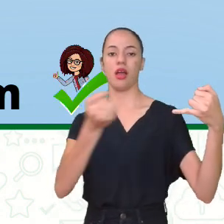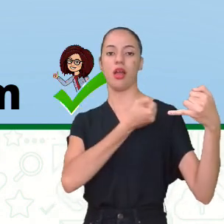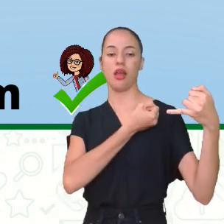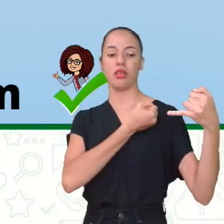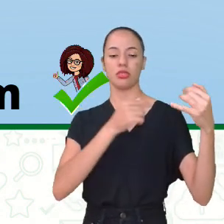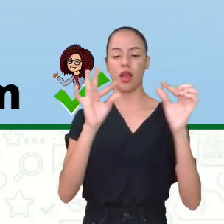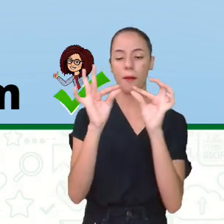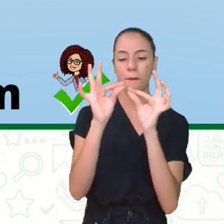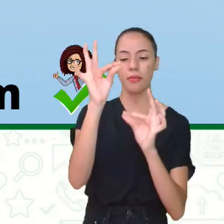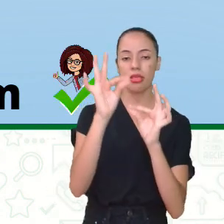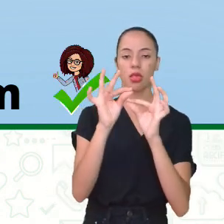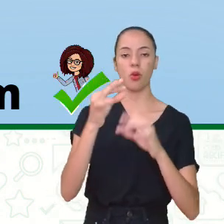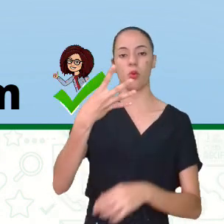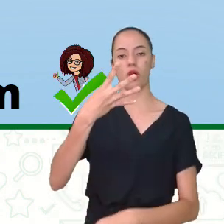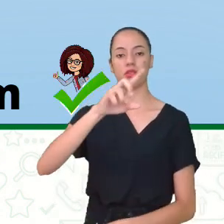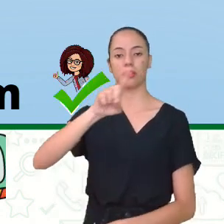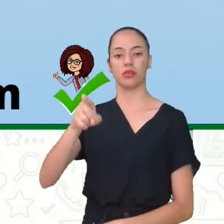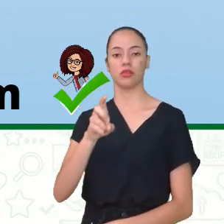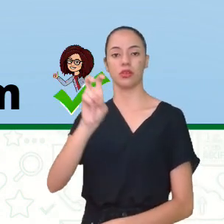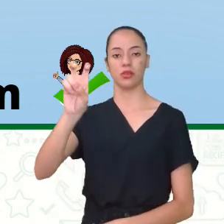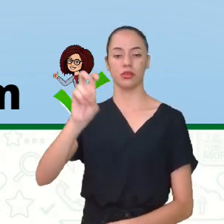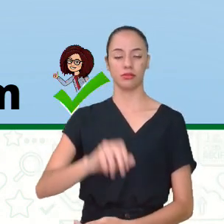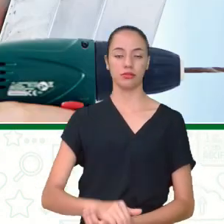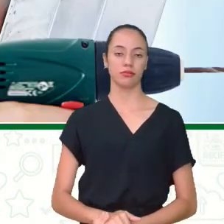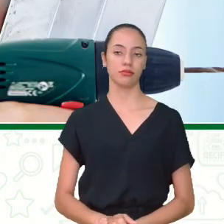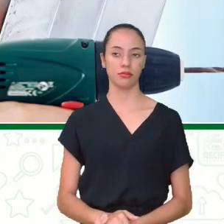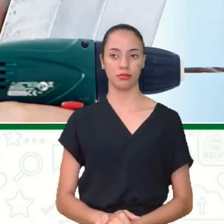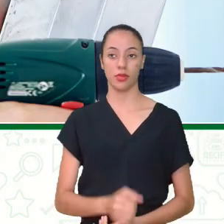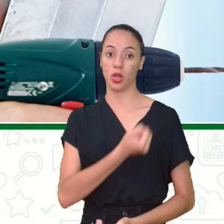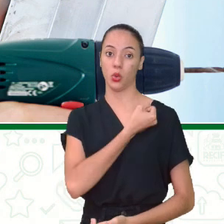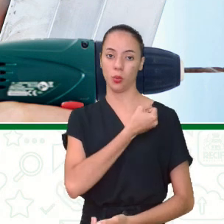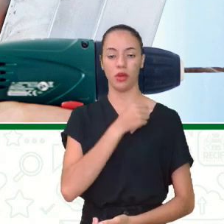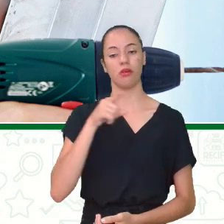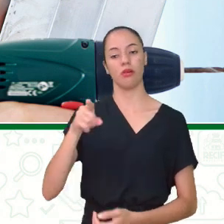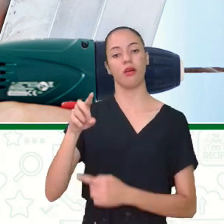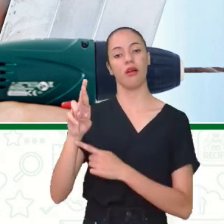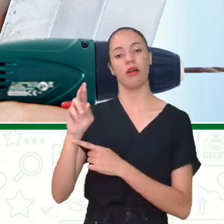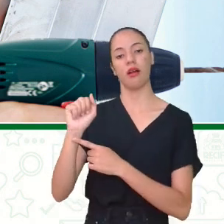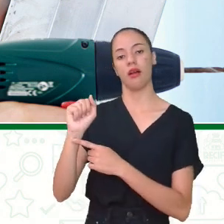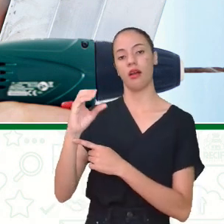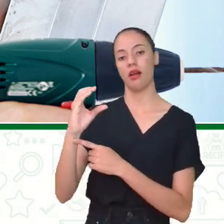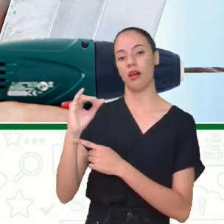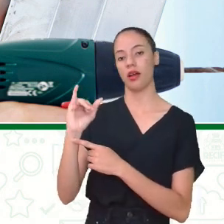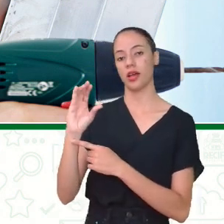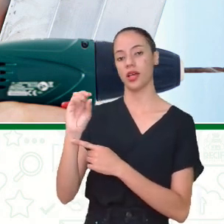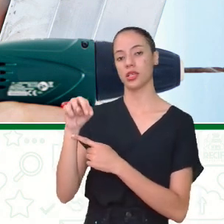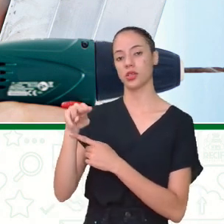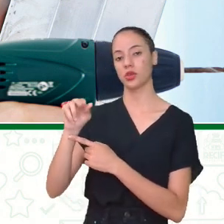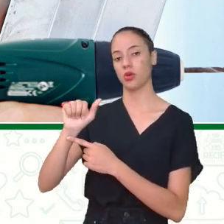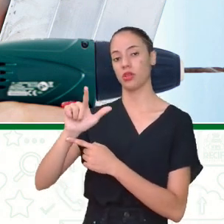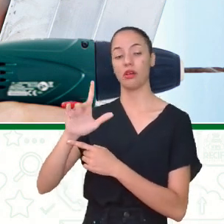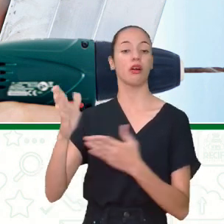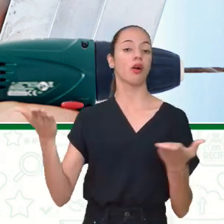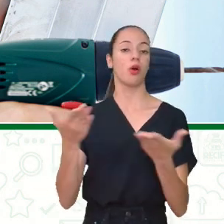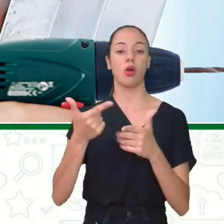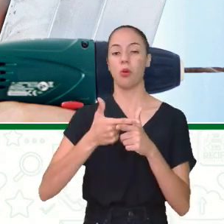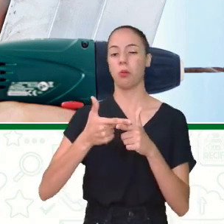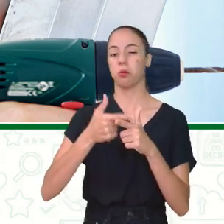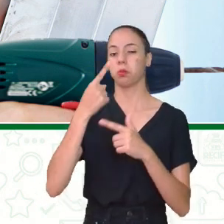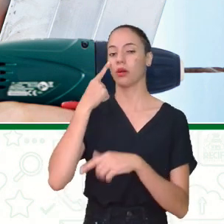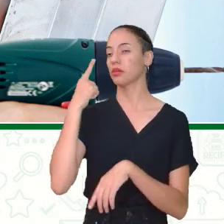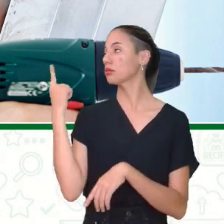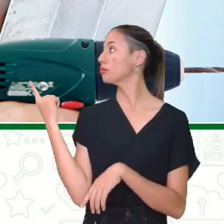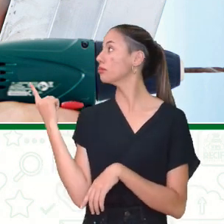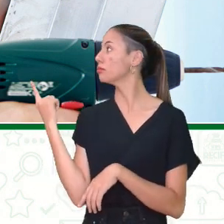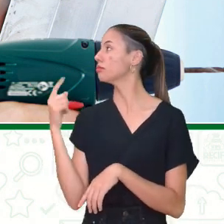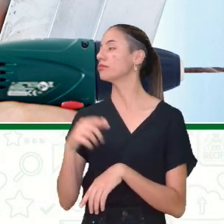4,5. Então, outro número racional. E agora eu venho para esse problema aí, olha, que nós temos,